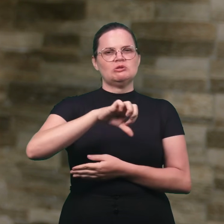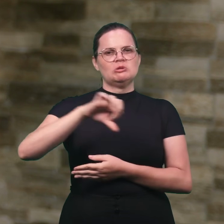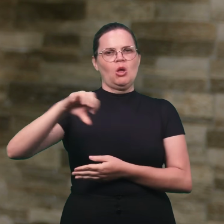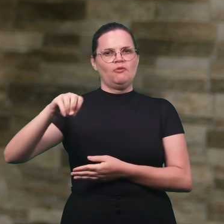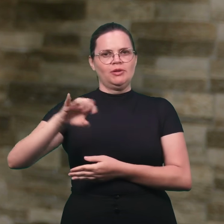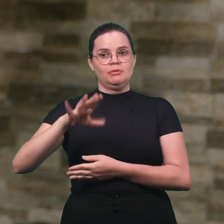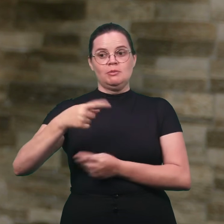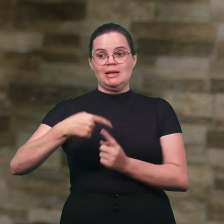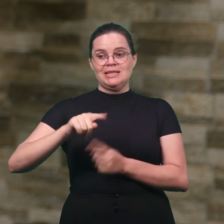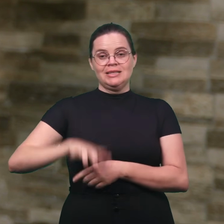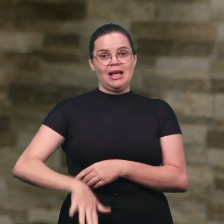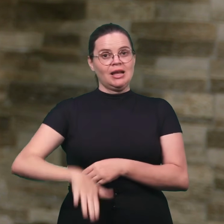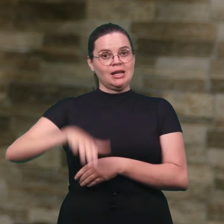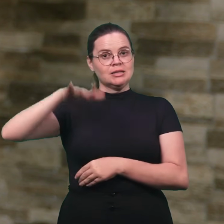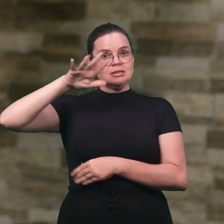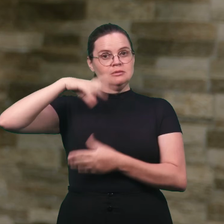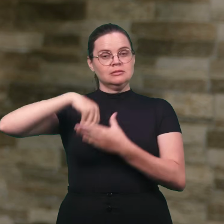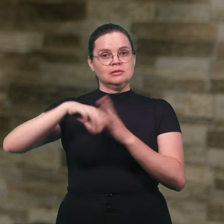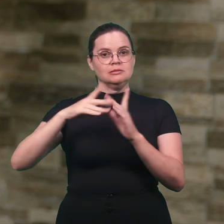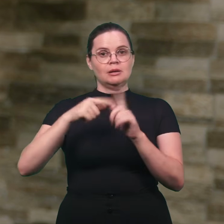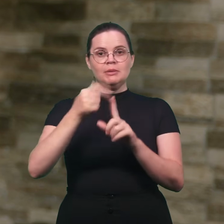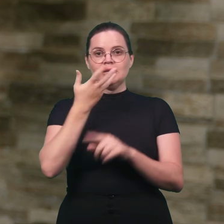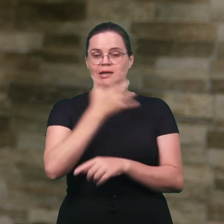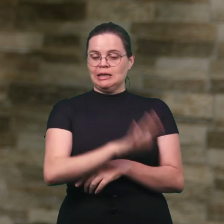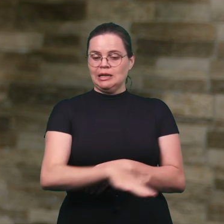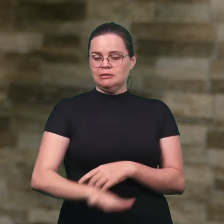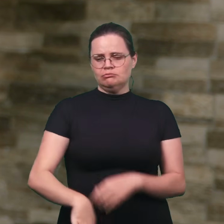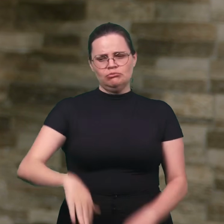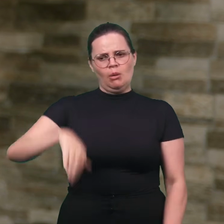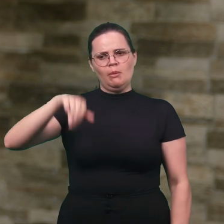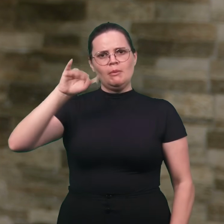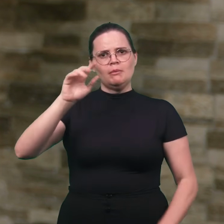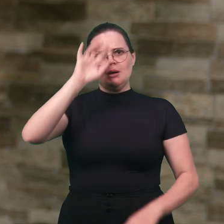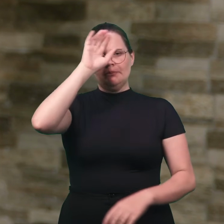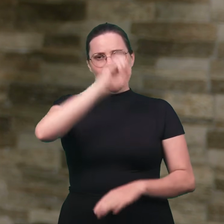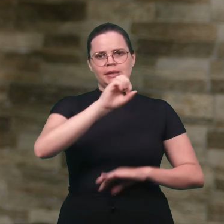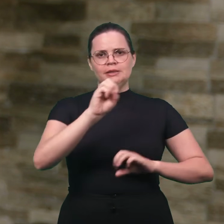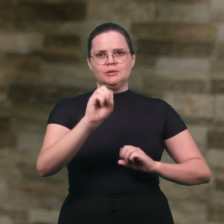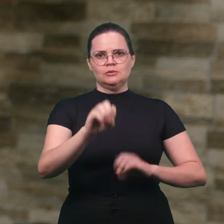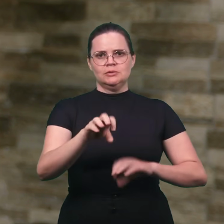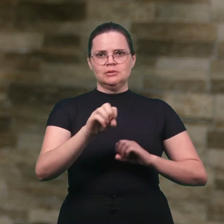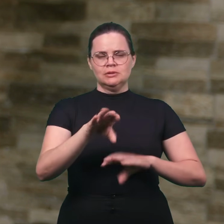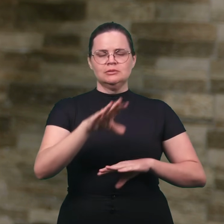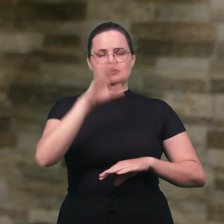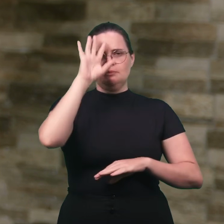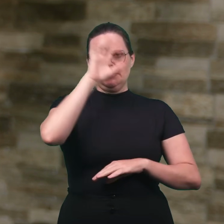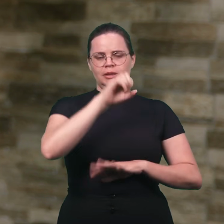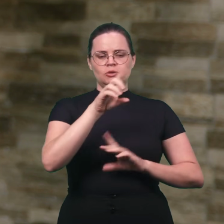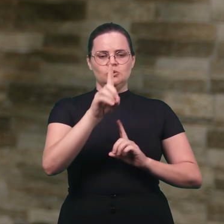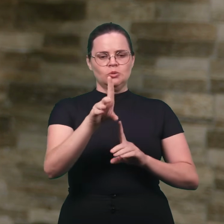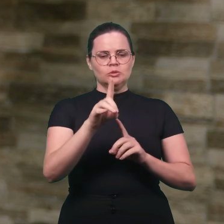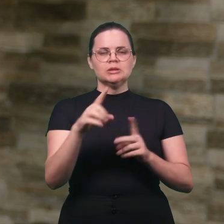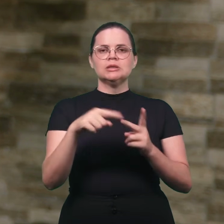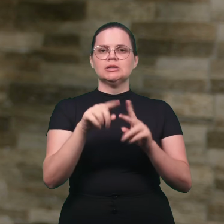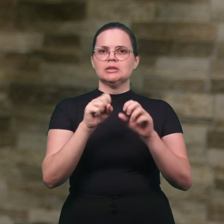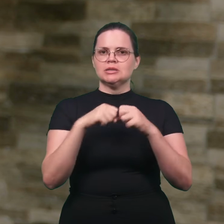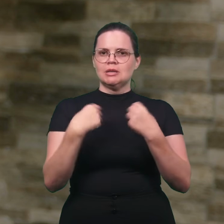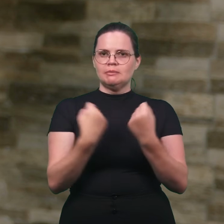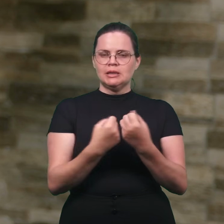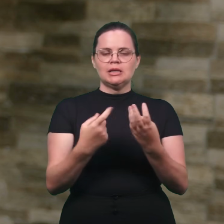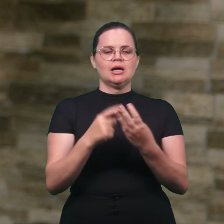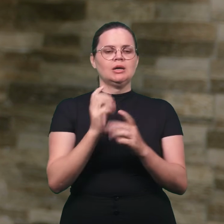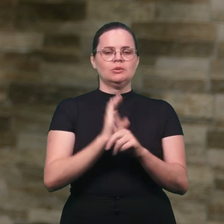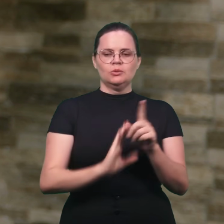e essas vidas cresceram na igreja debaixo de doutrinas, dos nossos seminários, dos nossos cultos,